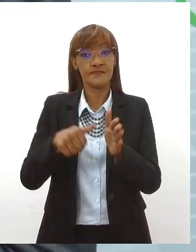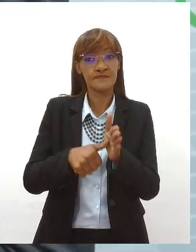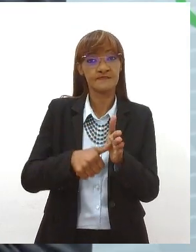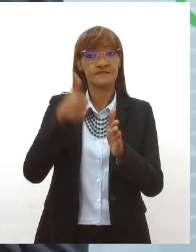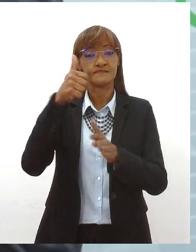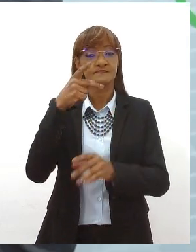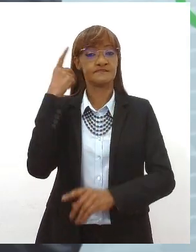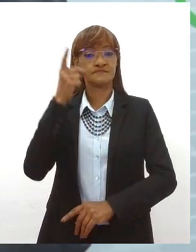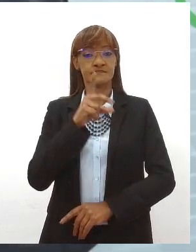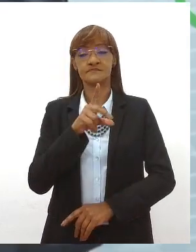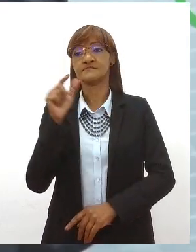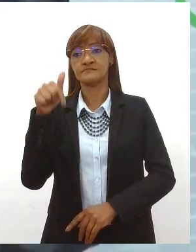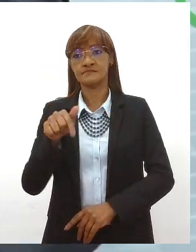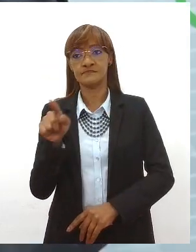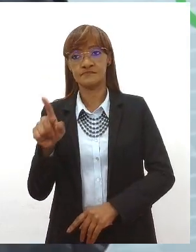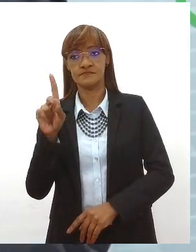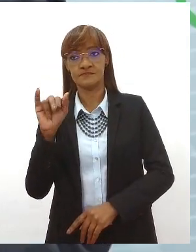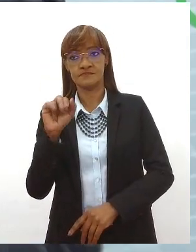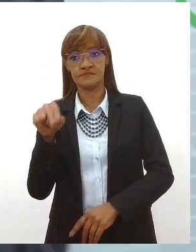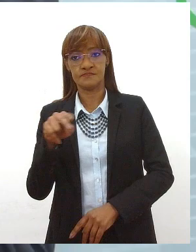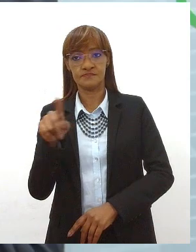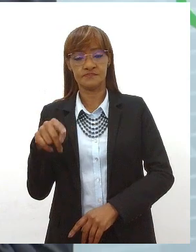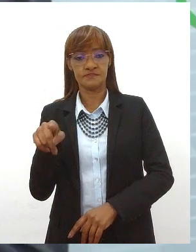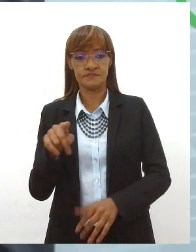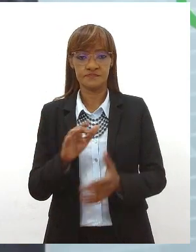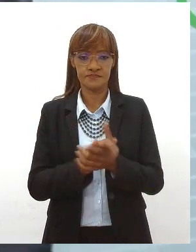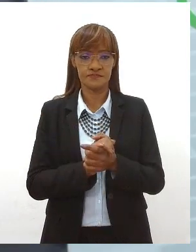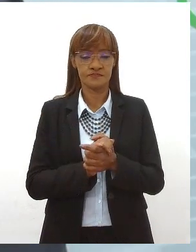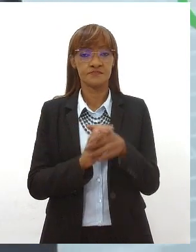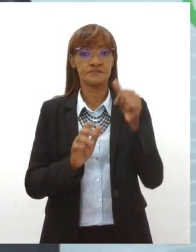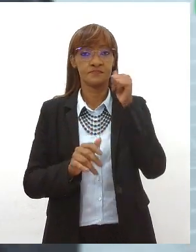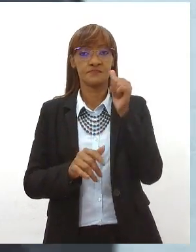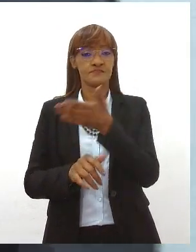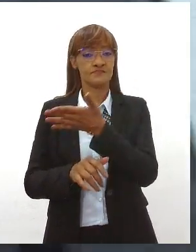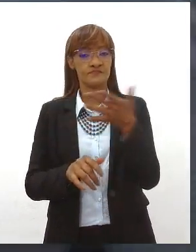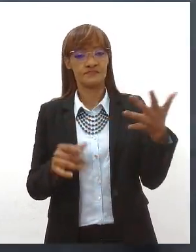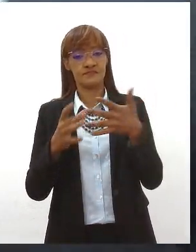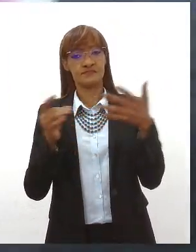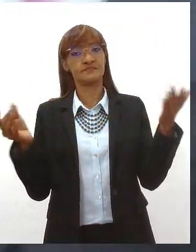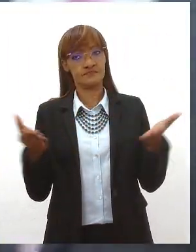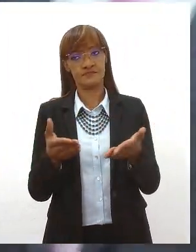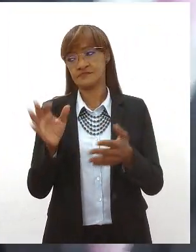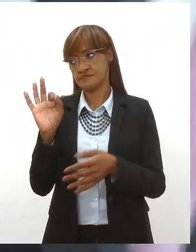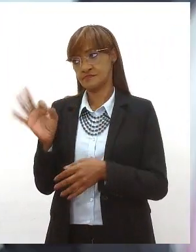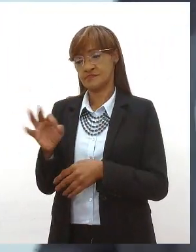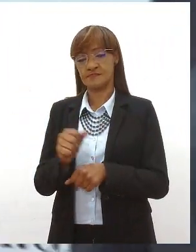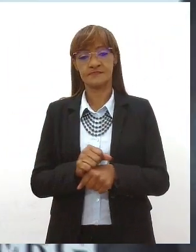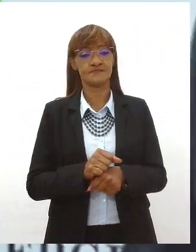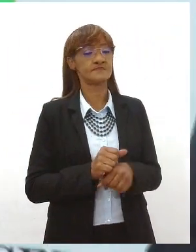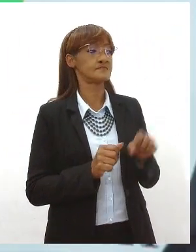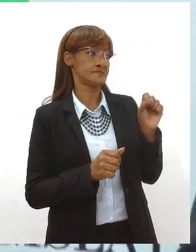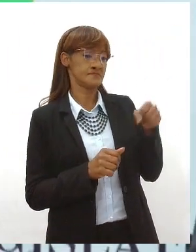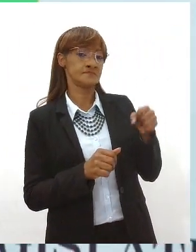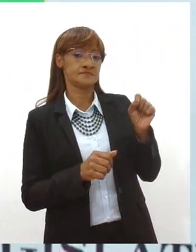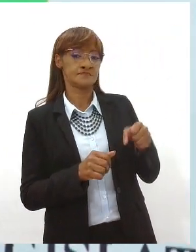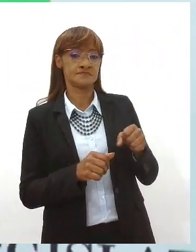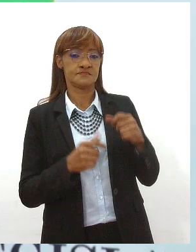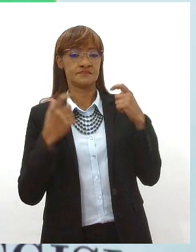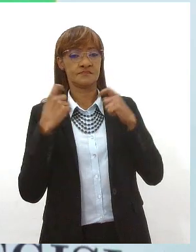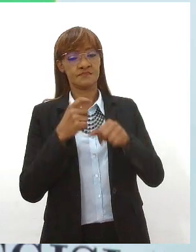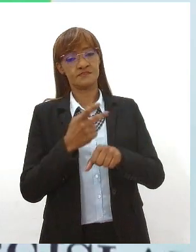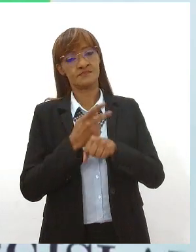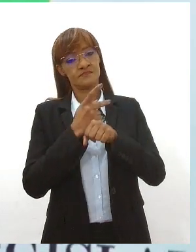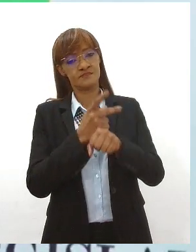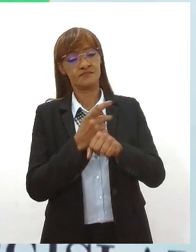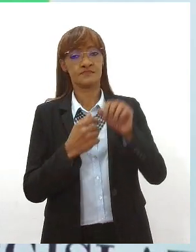parlamento sergipano. Mulheres de destaque hoje no nosso plenário, não é isso? Com certeza, é uma medalha onde a gente homenageia mulheres que se